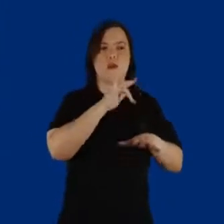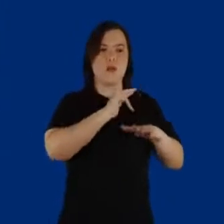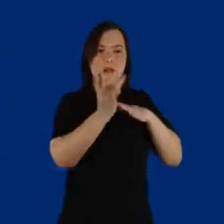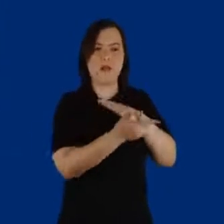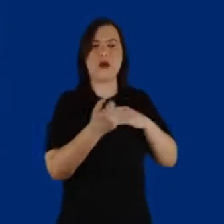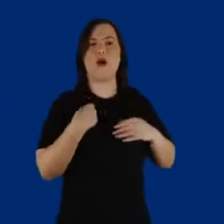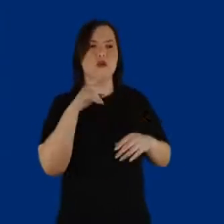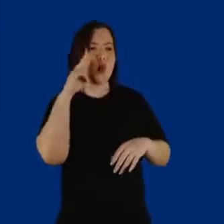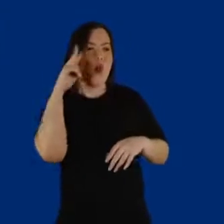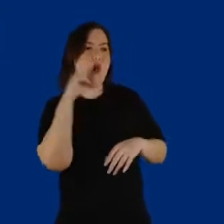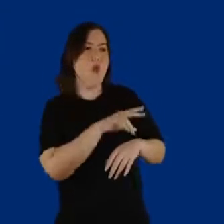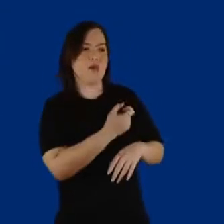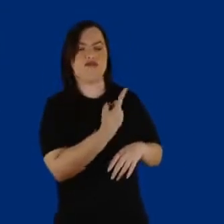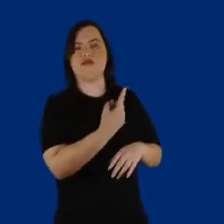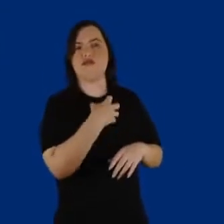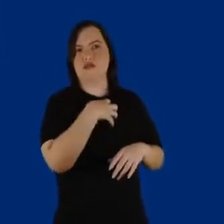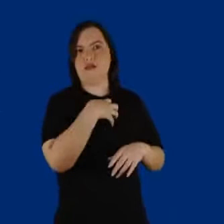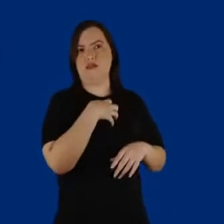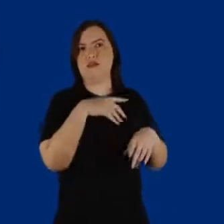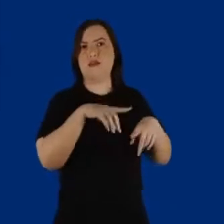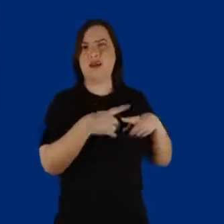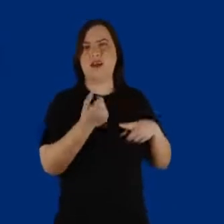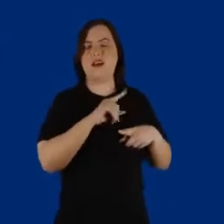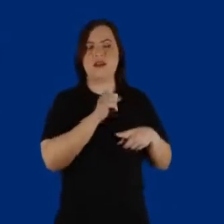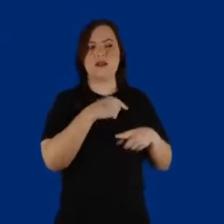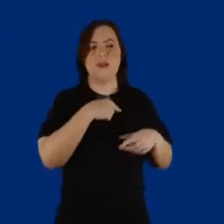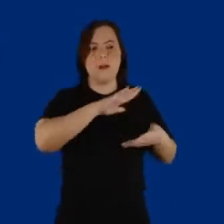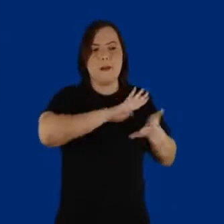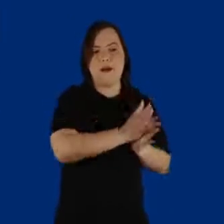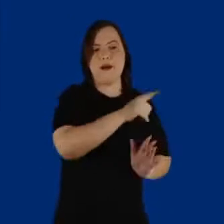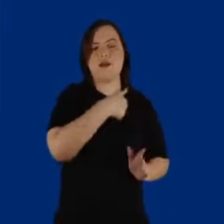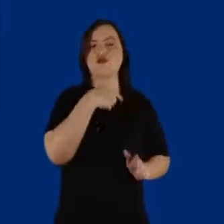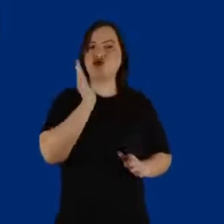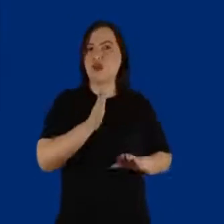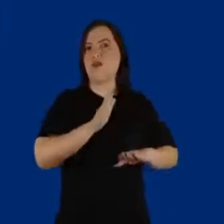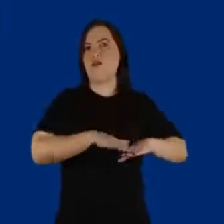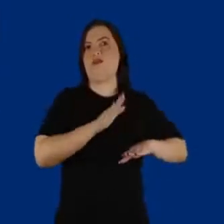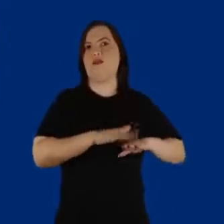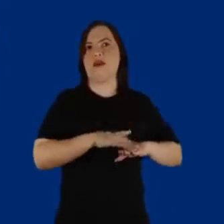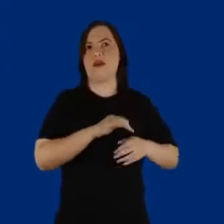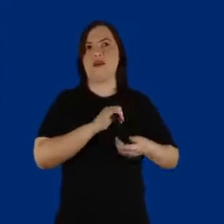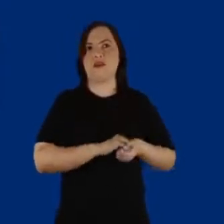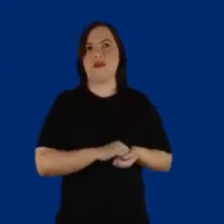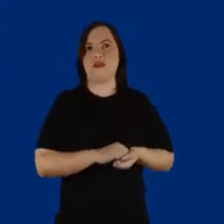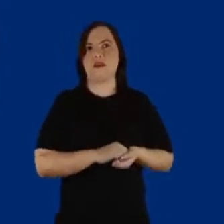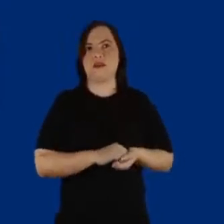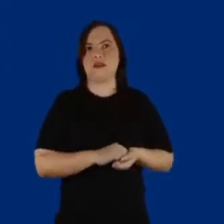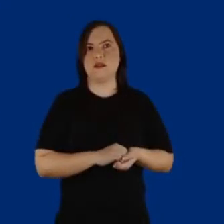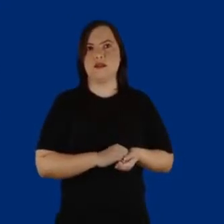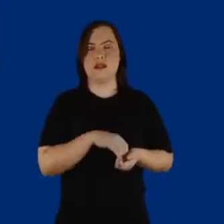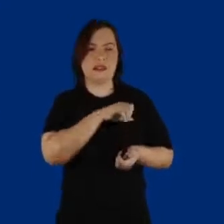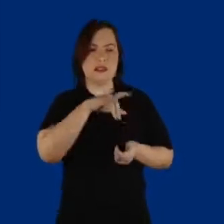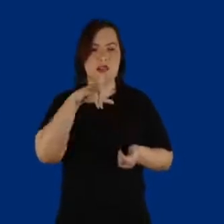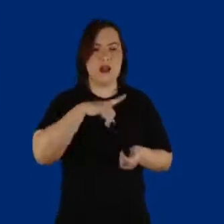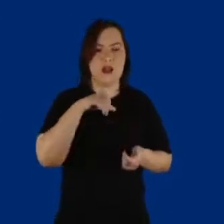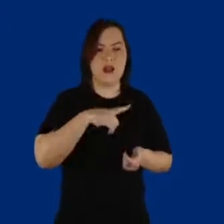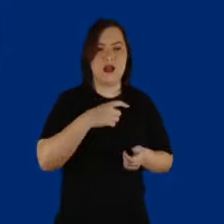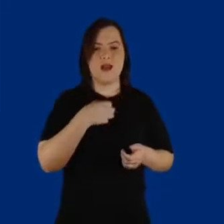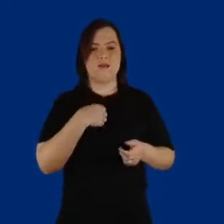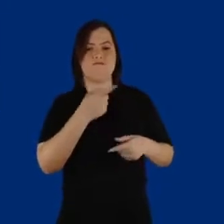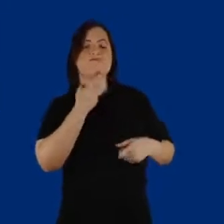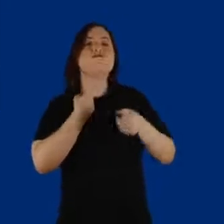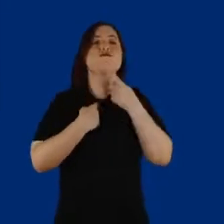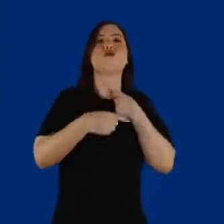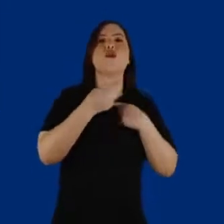você olhar. Mas não destrua o que você faça. Se você tiver uma tentação de fazer